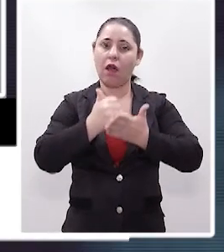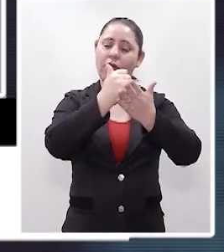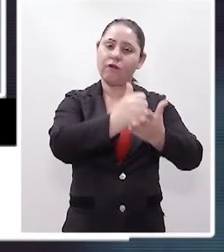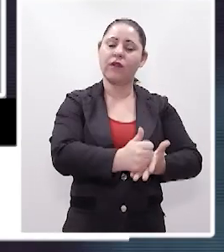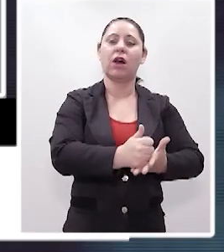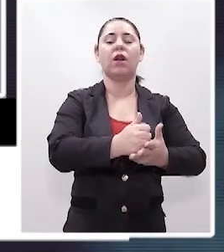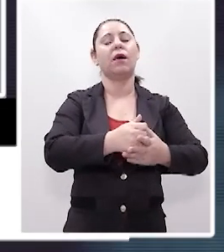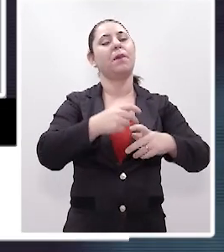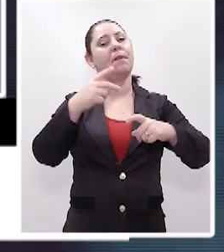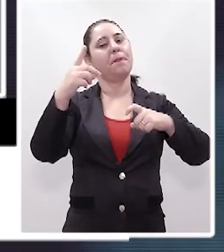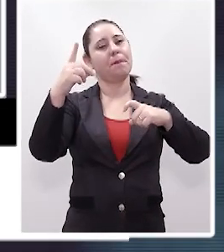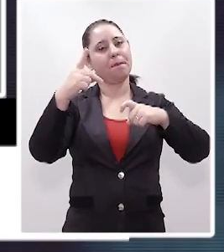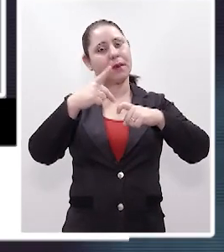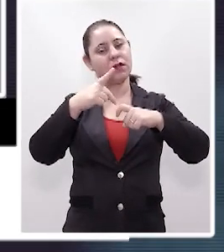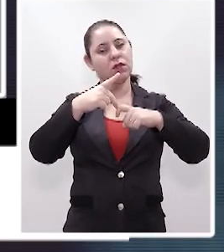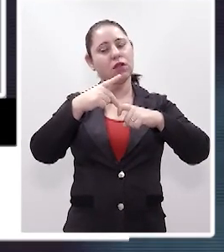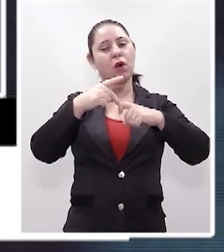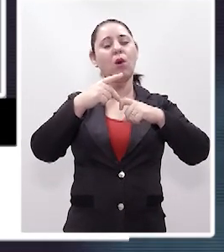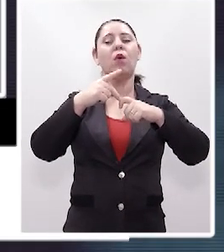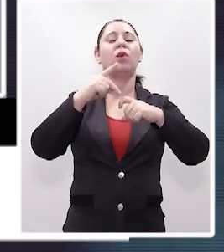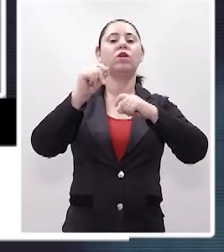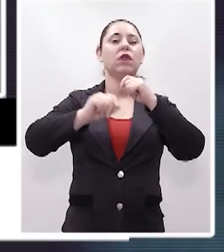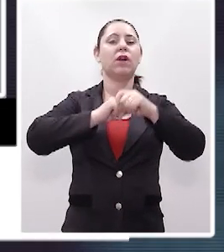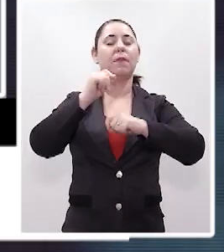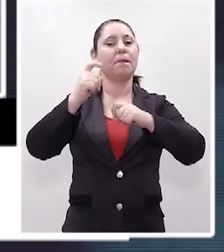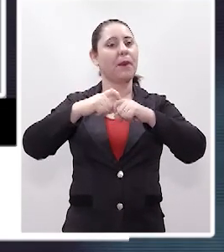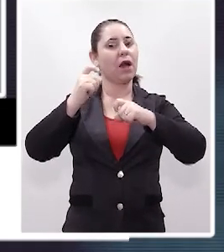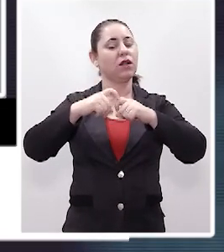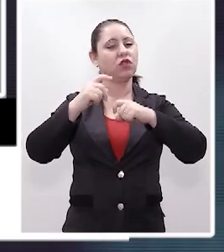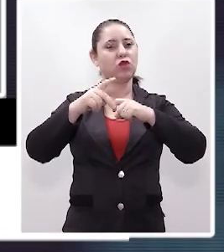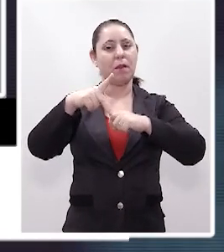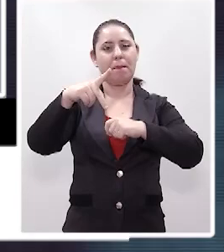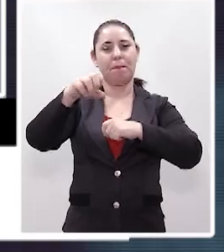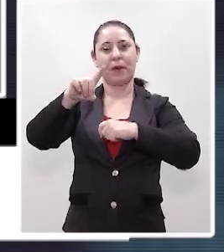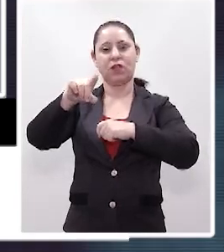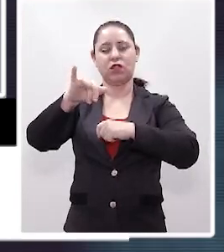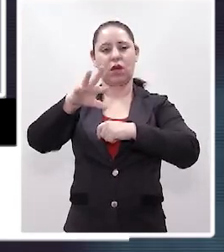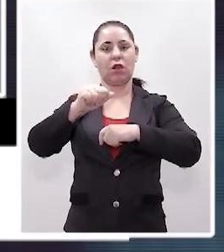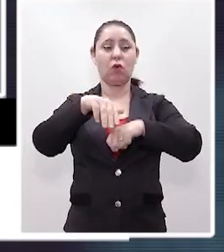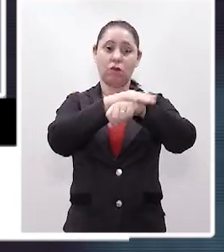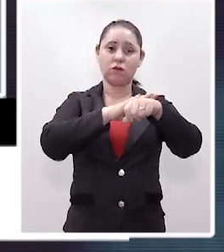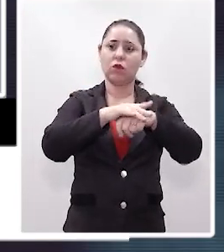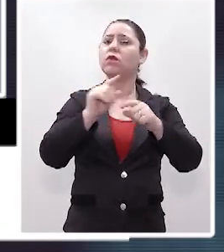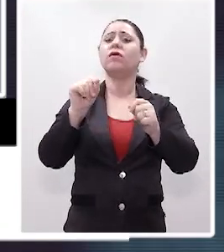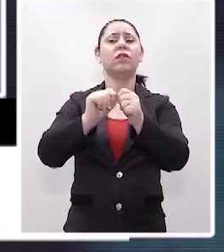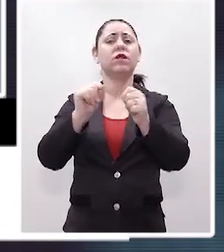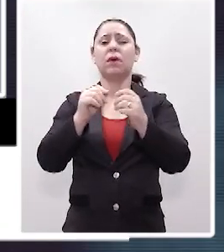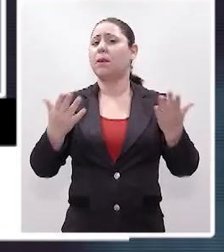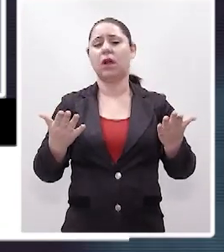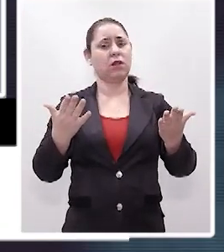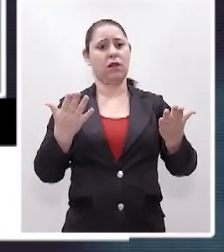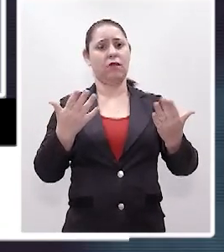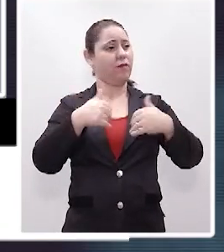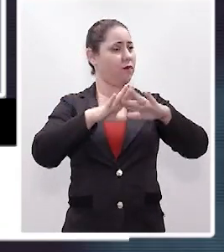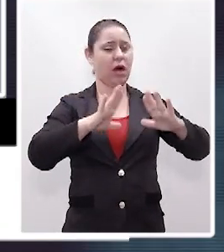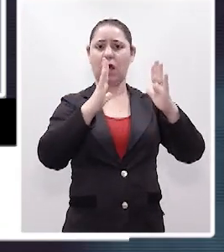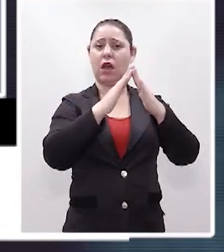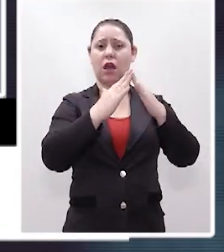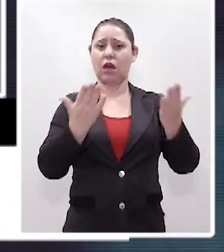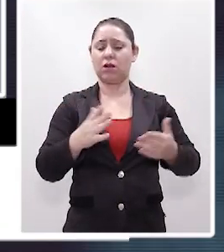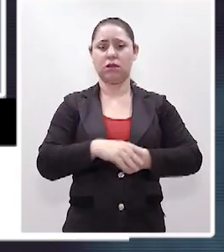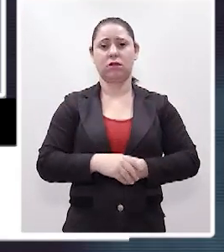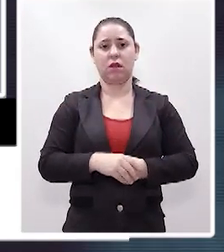no pediatra, o pediatra conversou com ele, conversou comigo também, que eu falei, gente, o que eu estou fazendo? Mas não é, que estava em